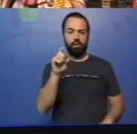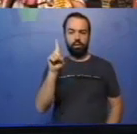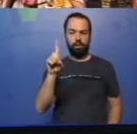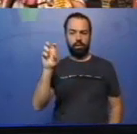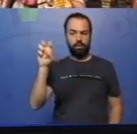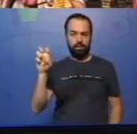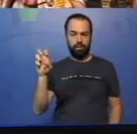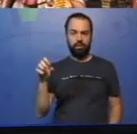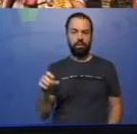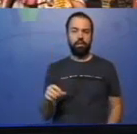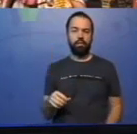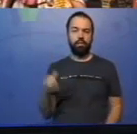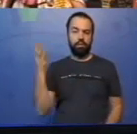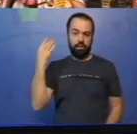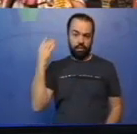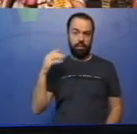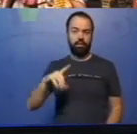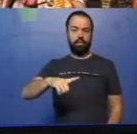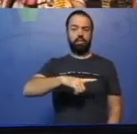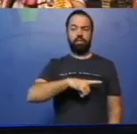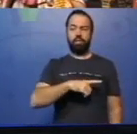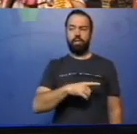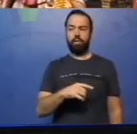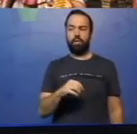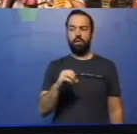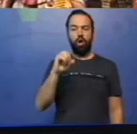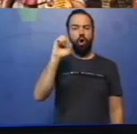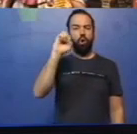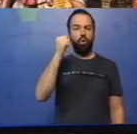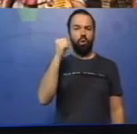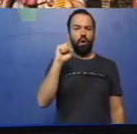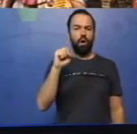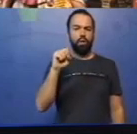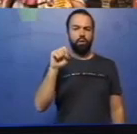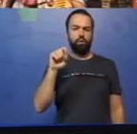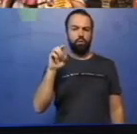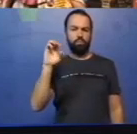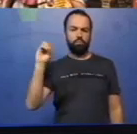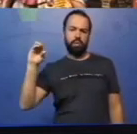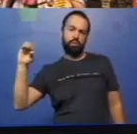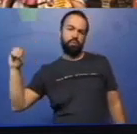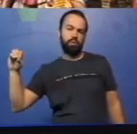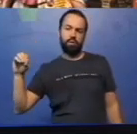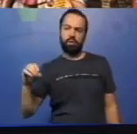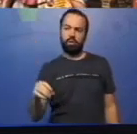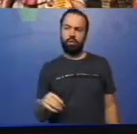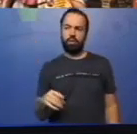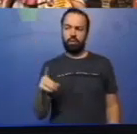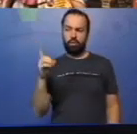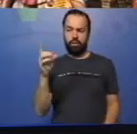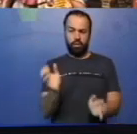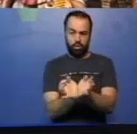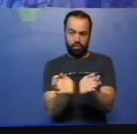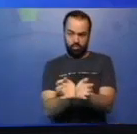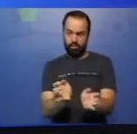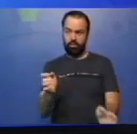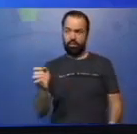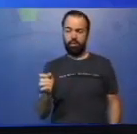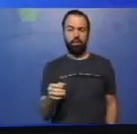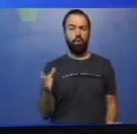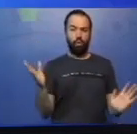diferentes etnias no continente africano. Hoje, no mundo atual, aproximadamente aí 2.000 etnias.